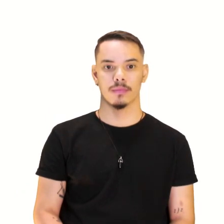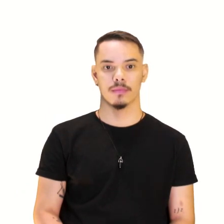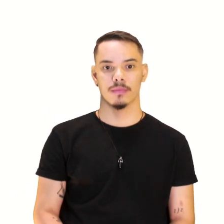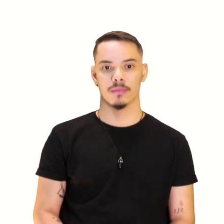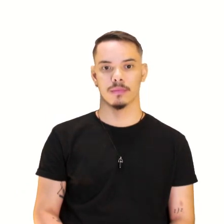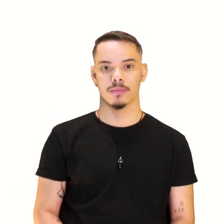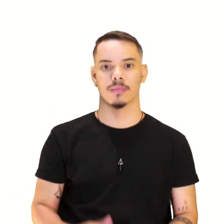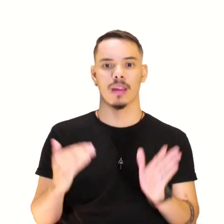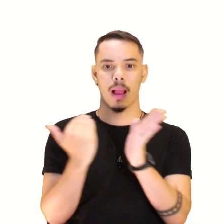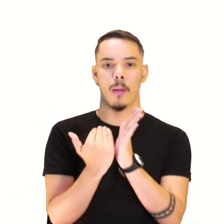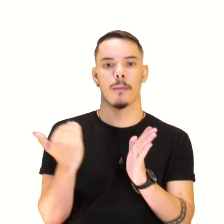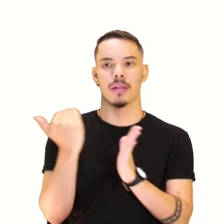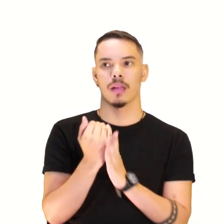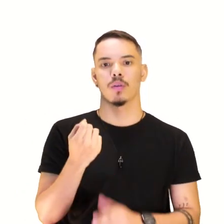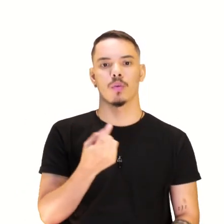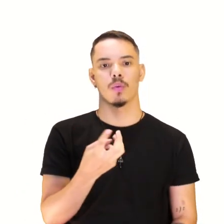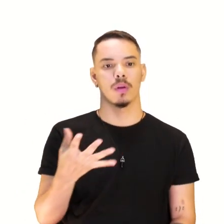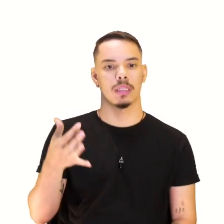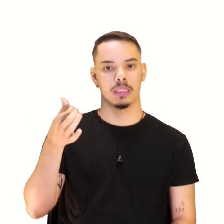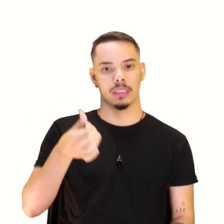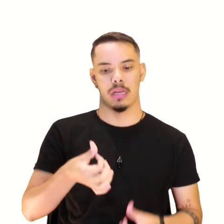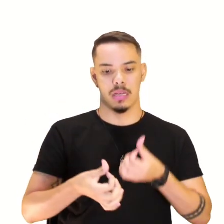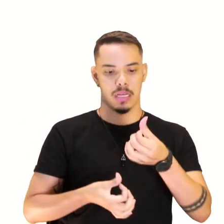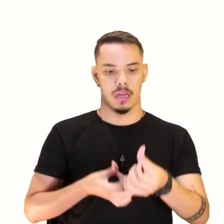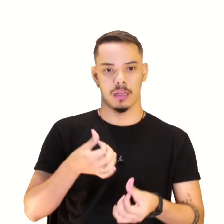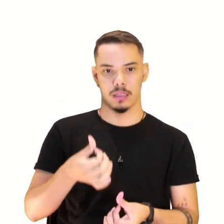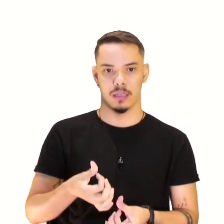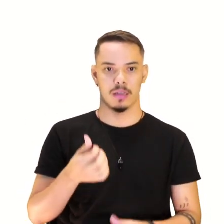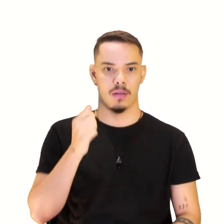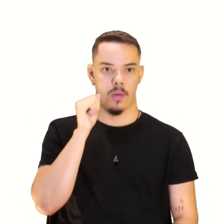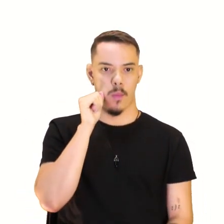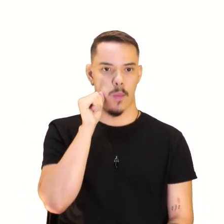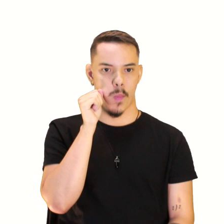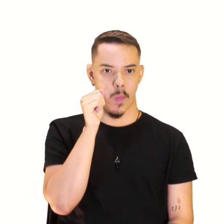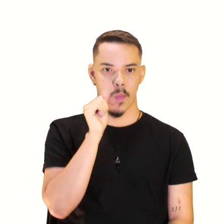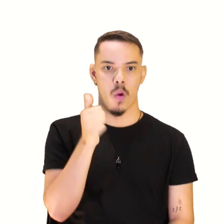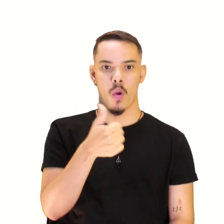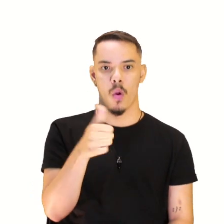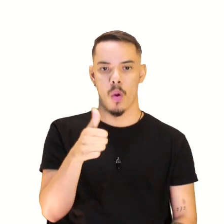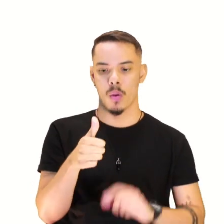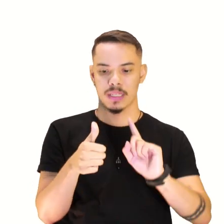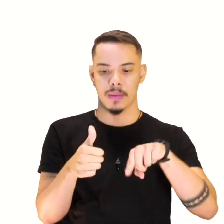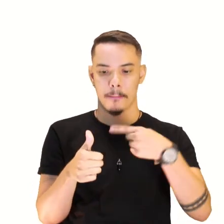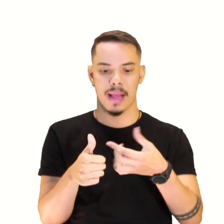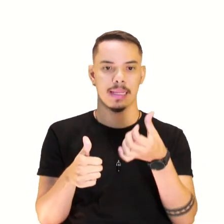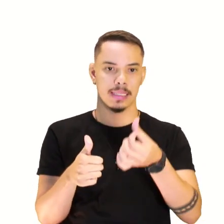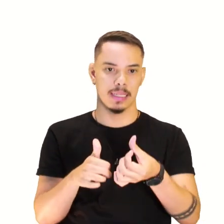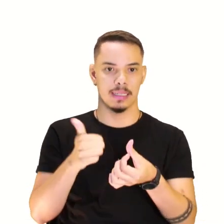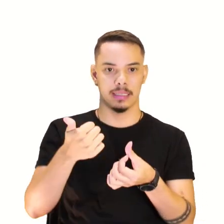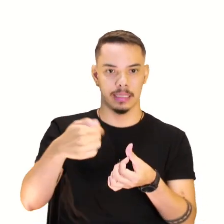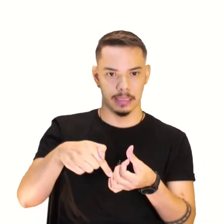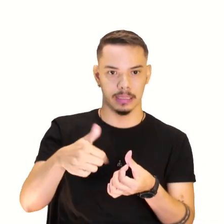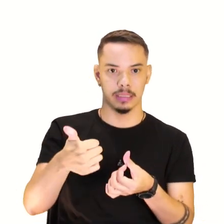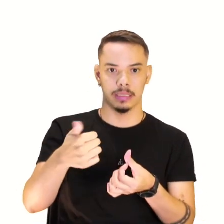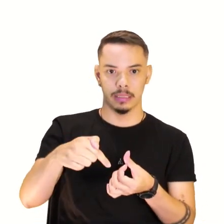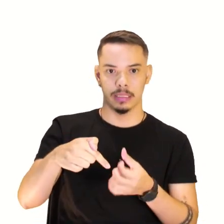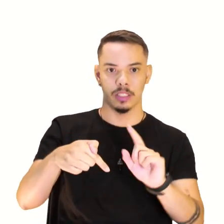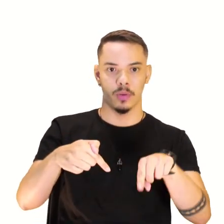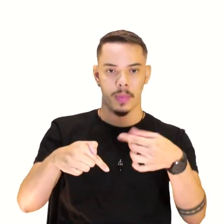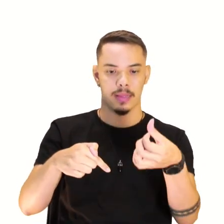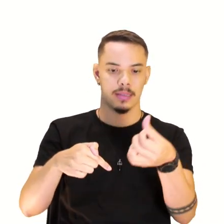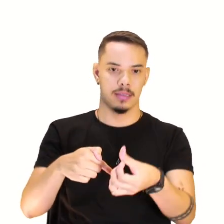11... Tá aumentando de quanto em quanto? De 6 em 6. 6 em 6, é. 5 mais 6, 11. 11 mais 6, 17. 17 mais